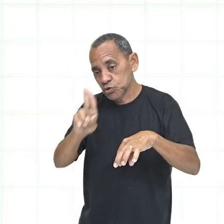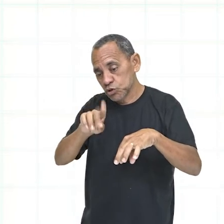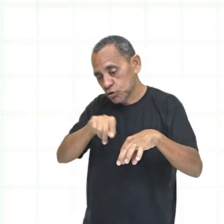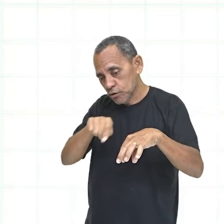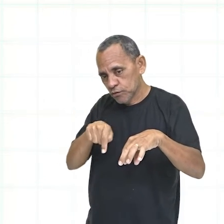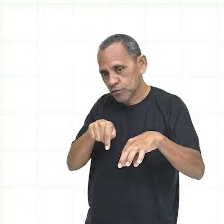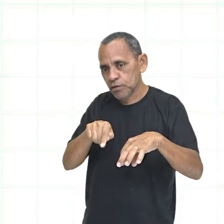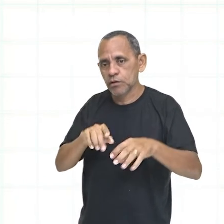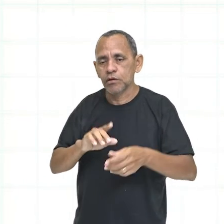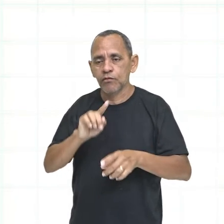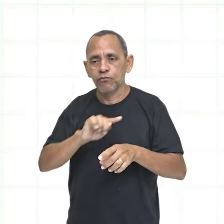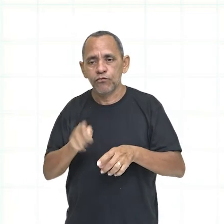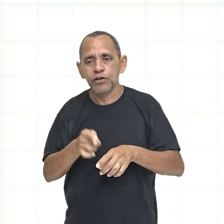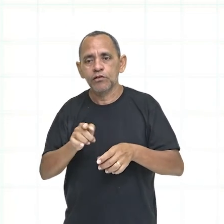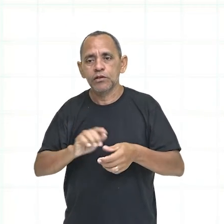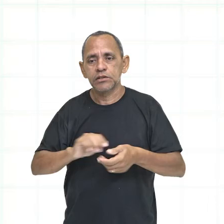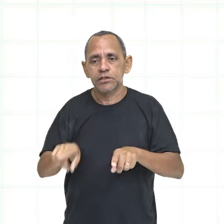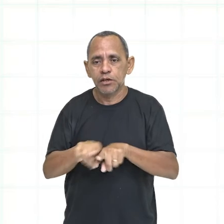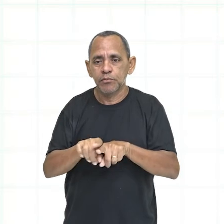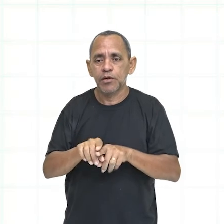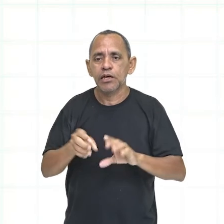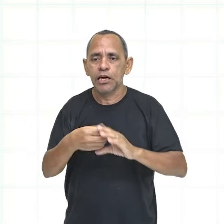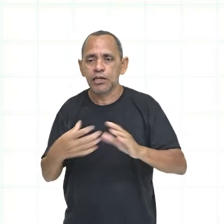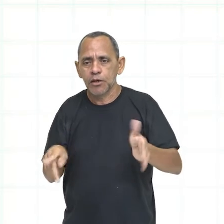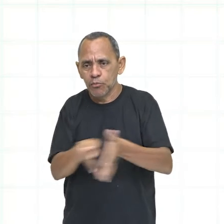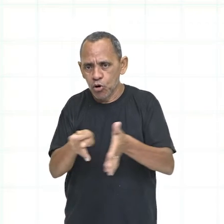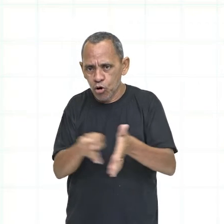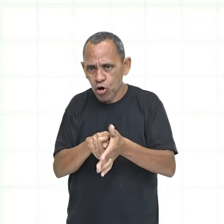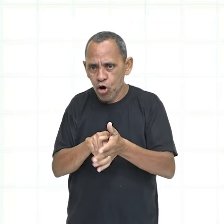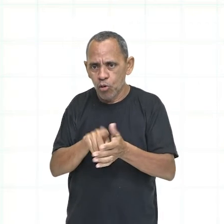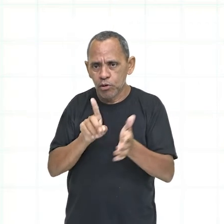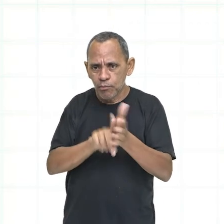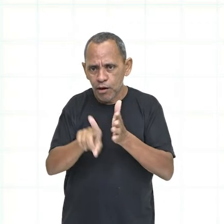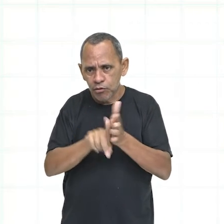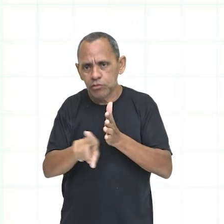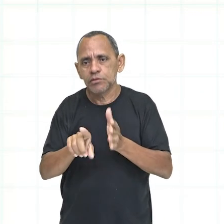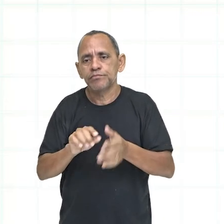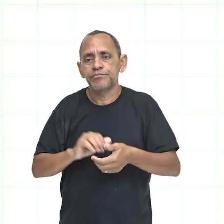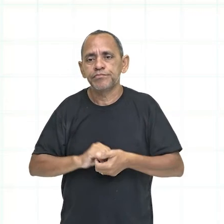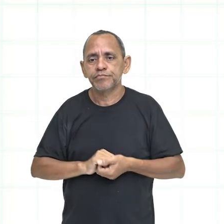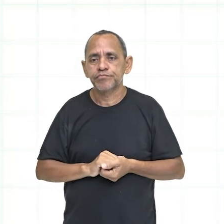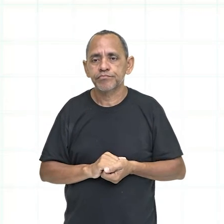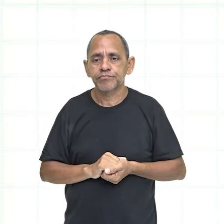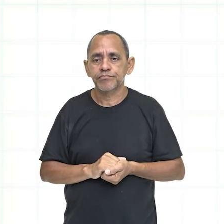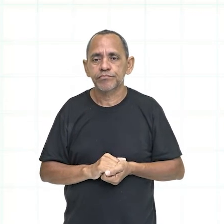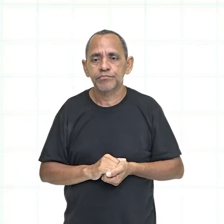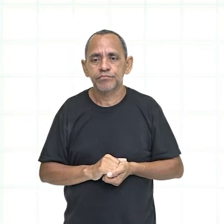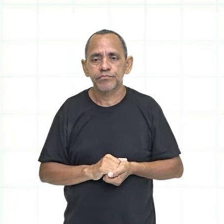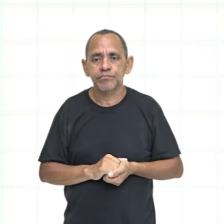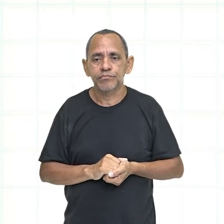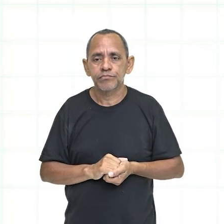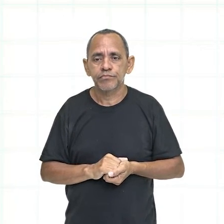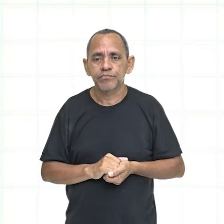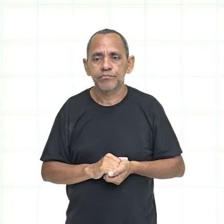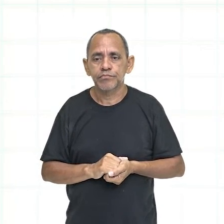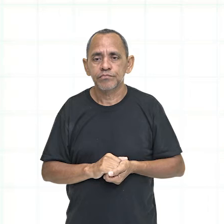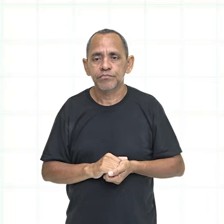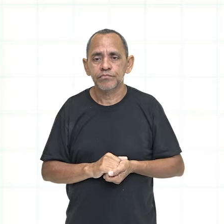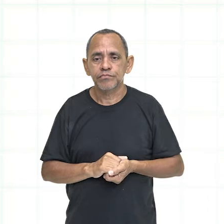question mark caracterizando a pergunta. Must he attend the meeting tomorrow or is it optional?